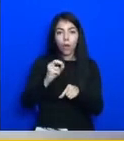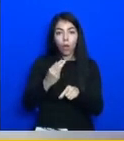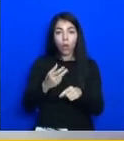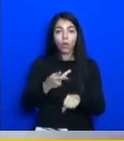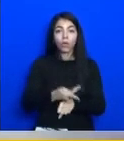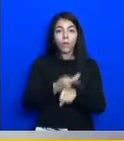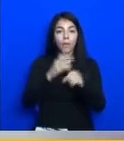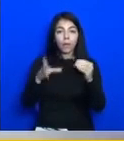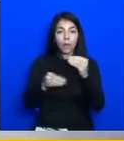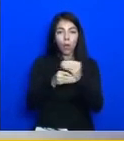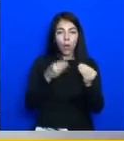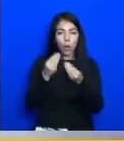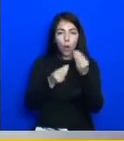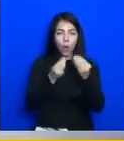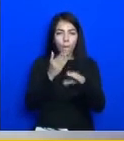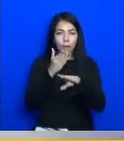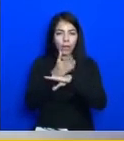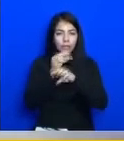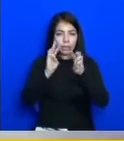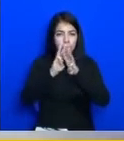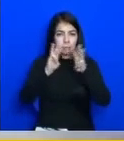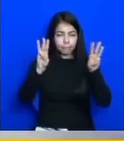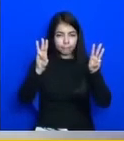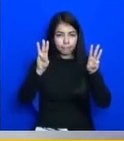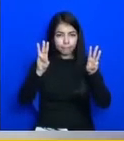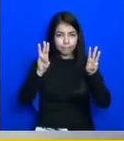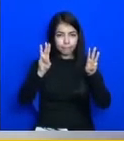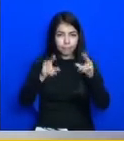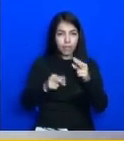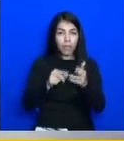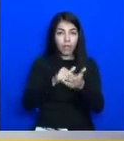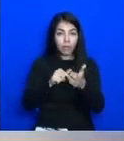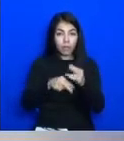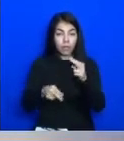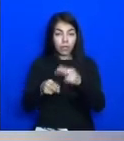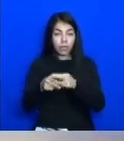está acumulado. É só acessar loterias.caixa.gov.br.